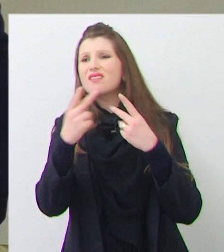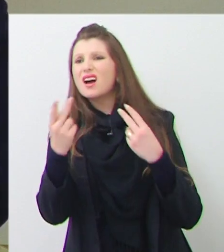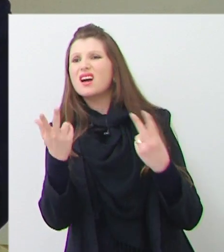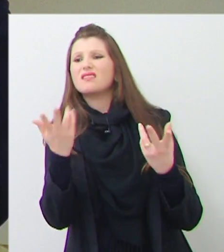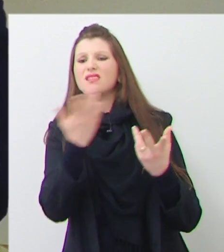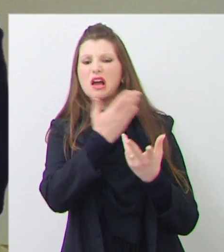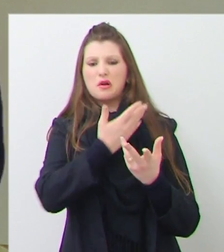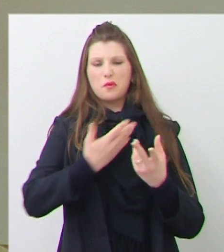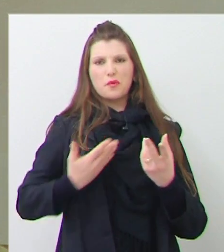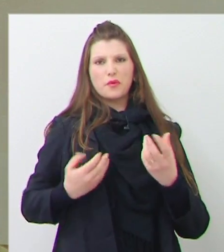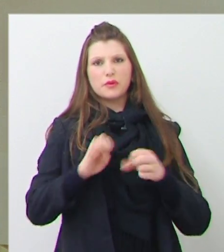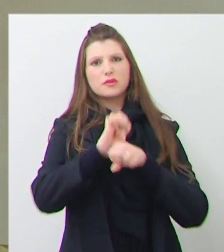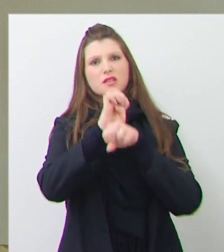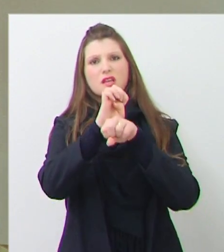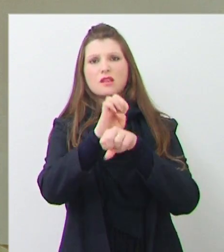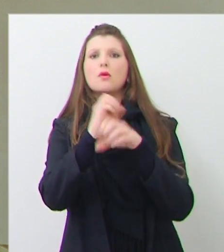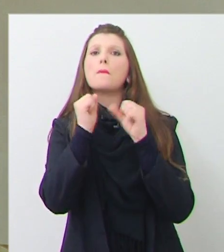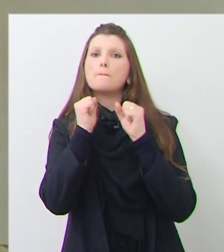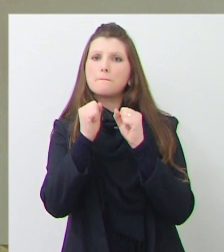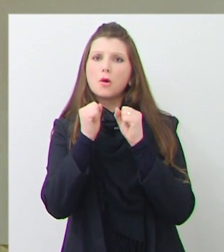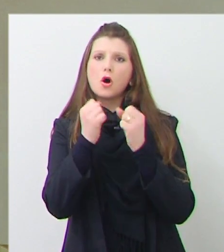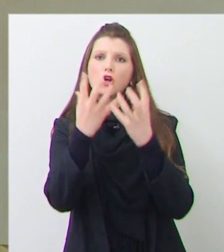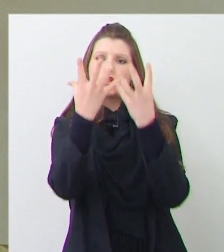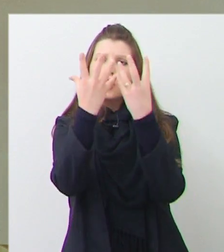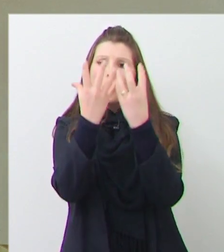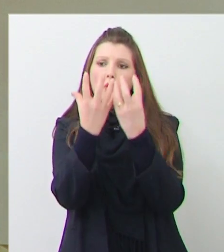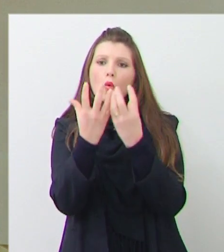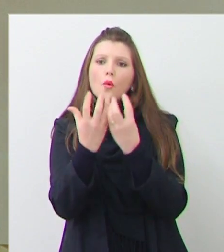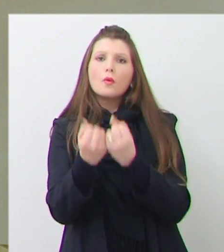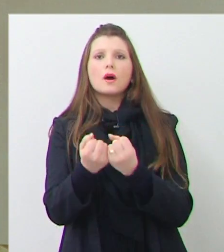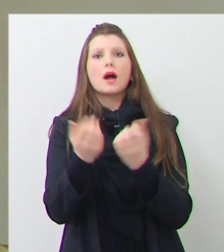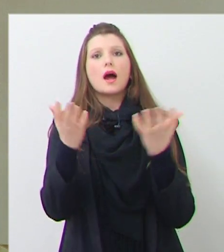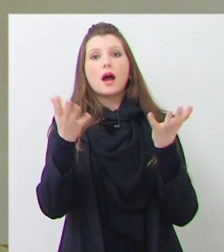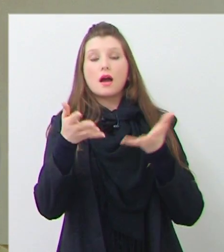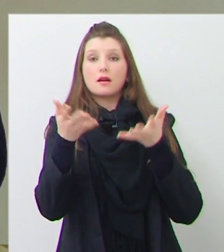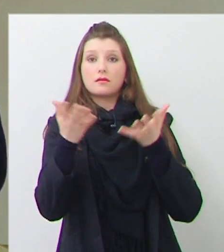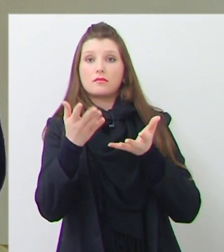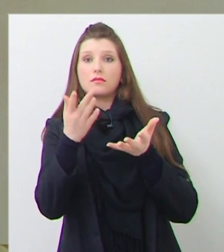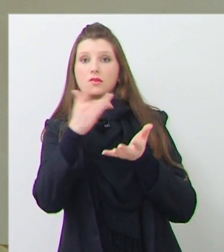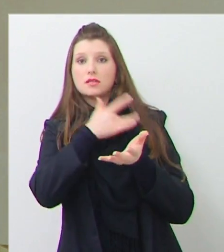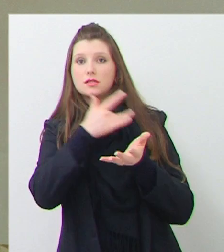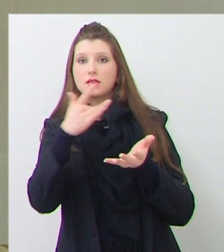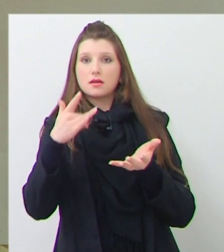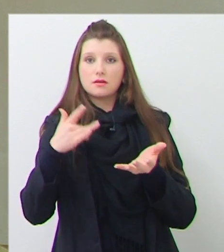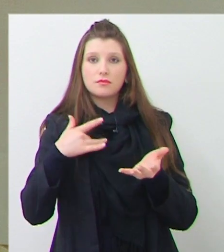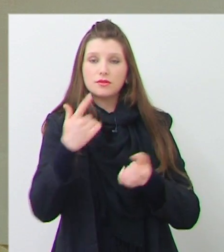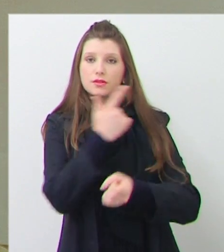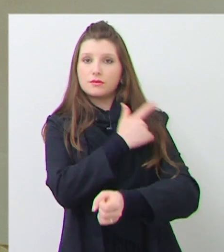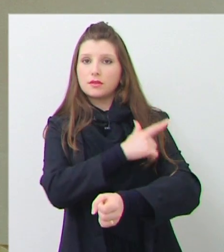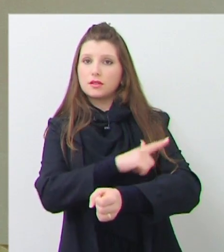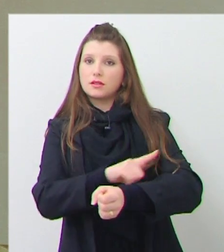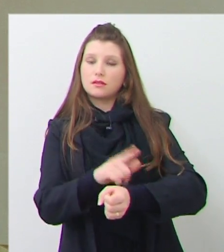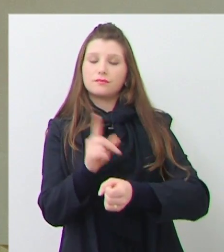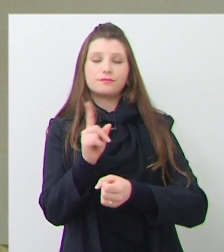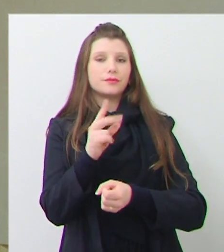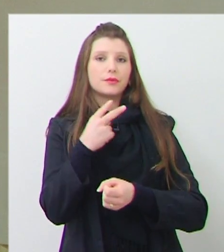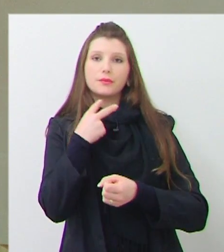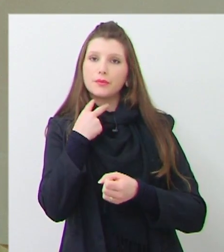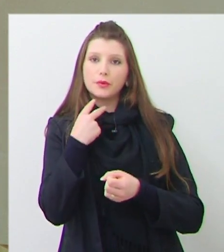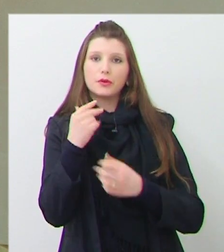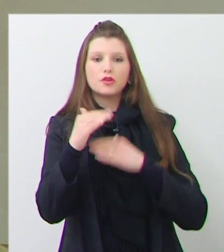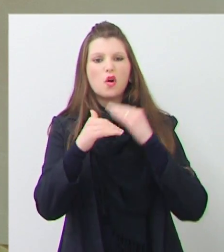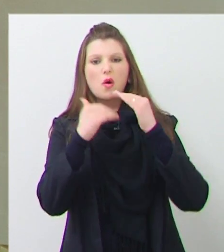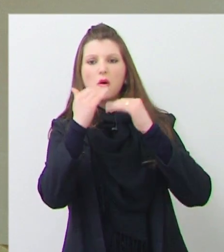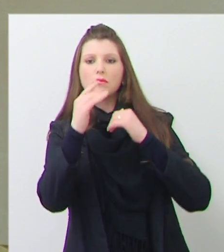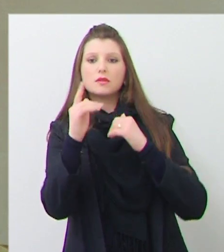estado pode estar enxugando a máquina em relação a cargos públicos ou outras ações de obras que não são tão